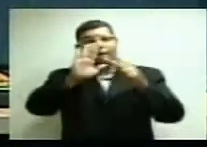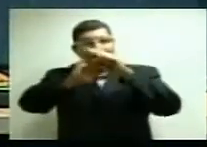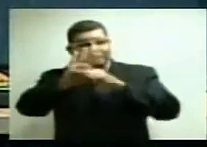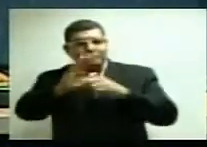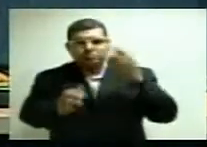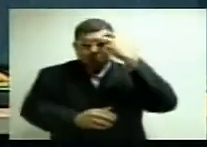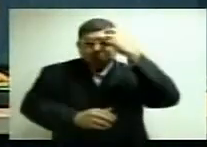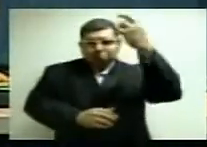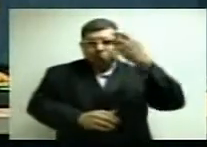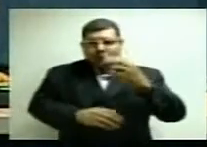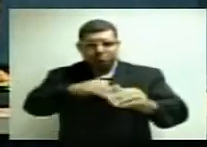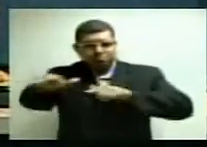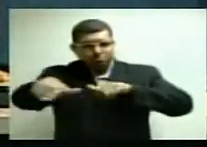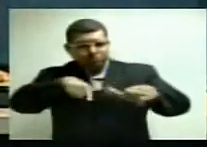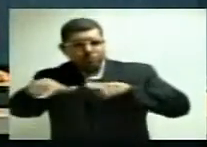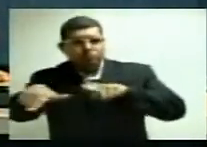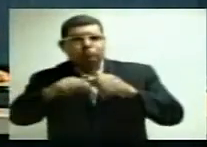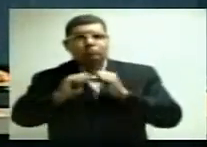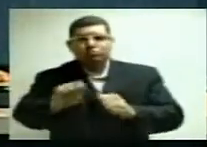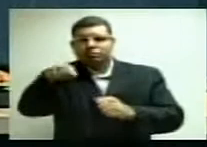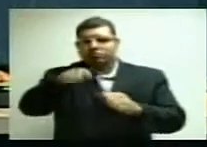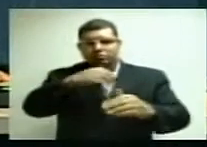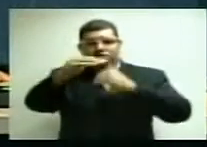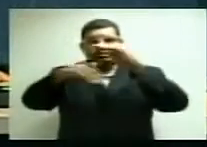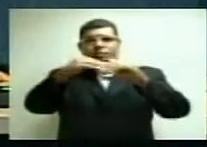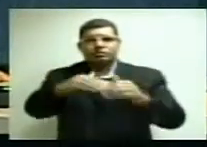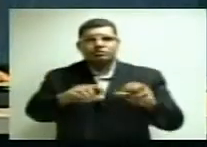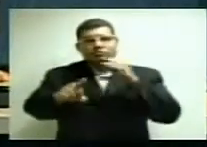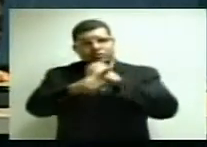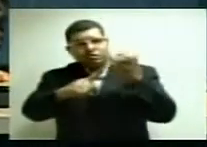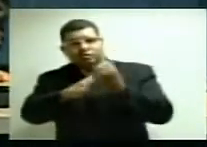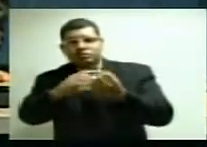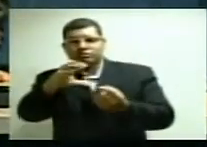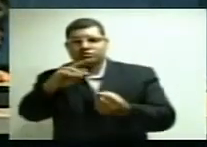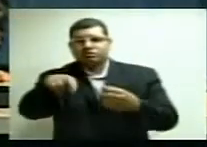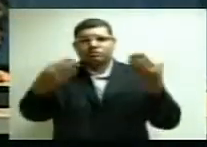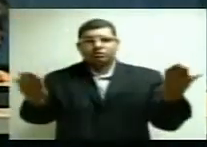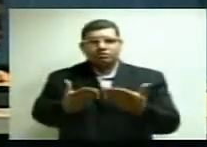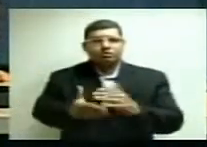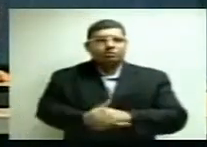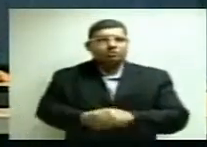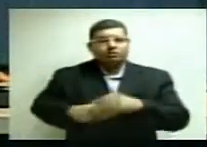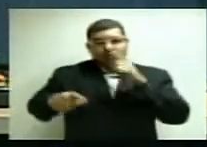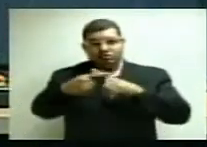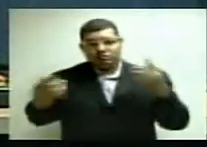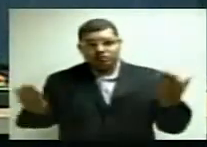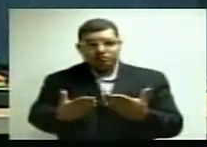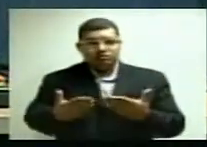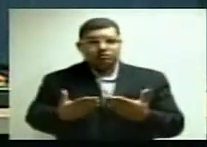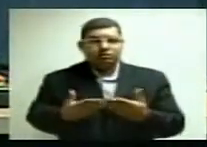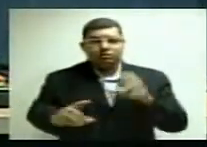medidas inteligentes, criativas, podem ser construídas com a sociedade civil. Porque ou